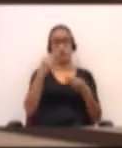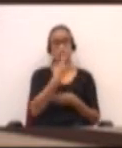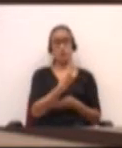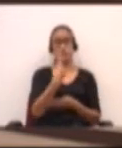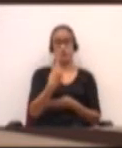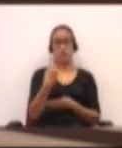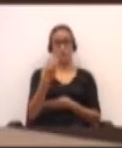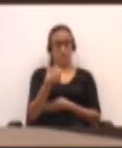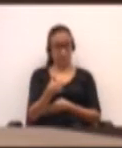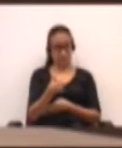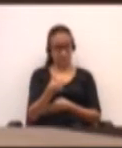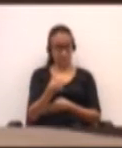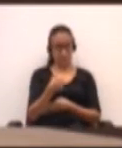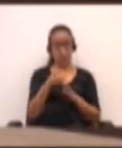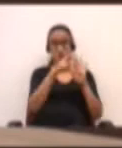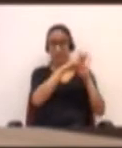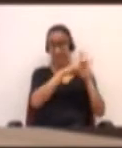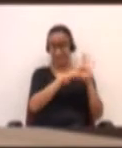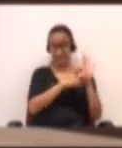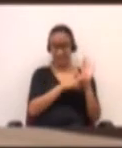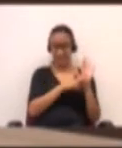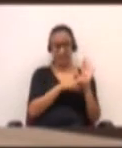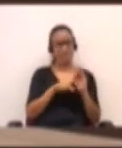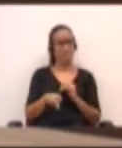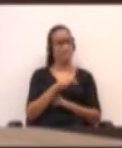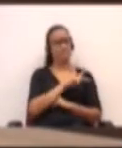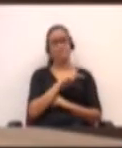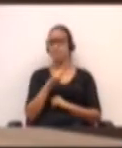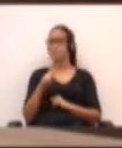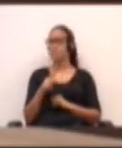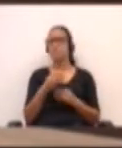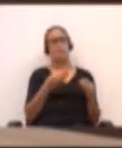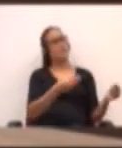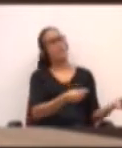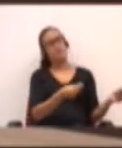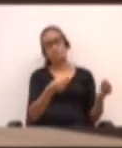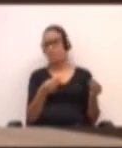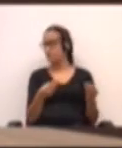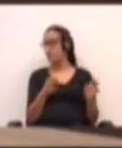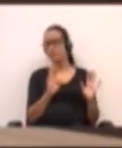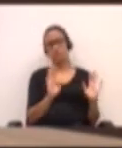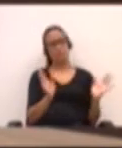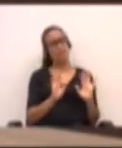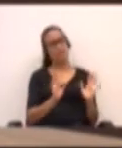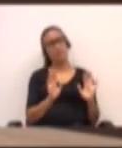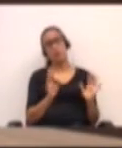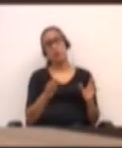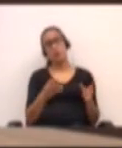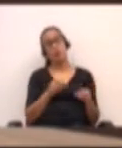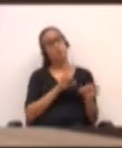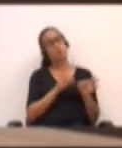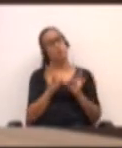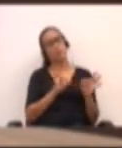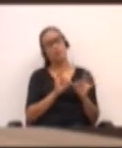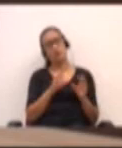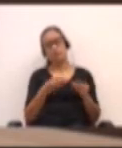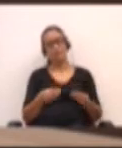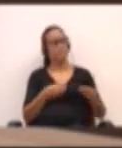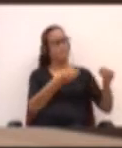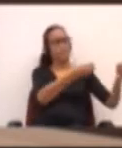do regimento, a presidência não recebe esse projeto porque já há